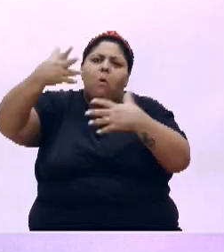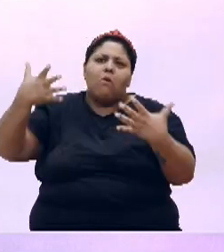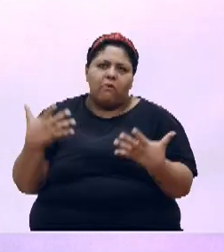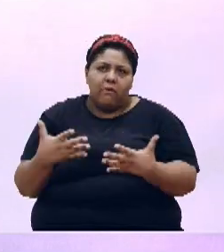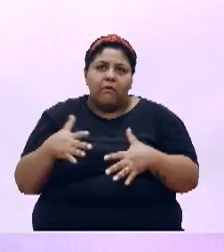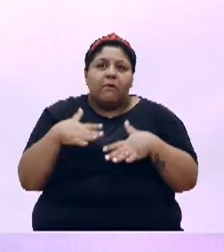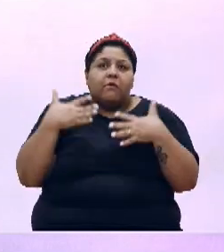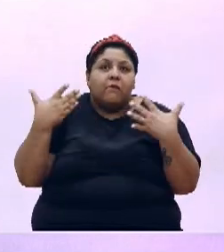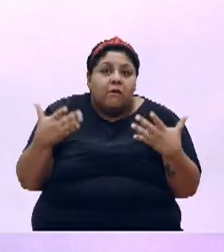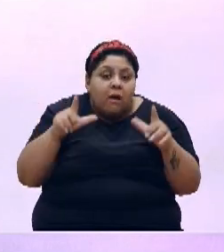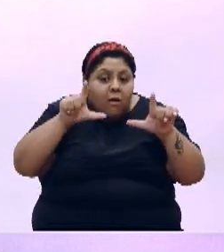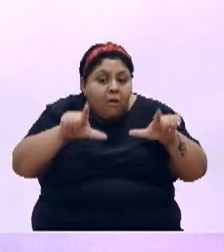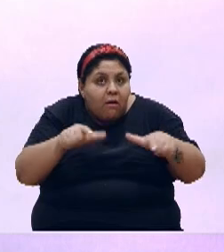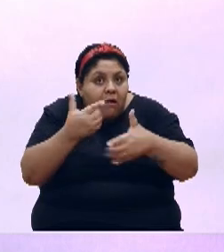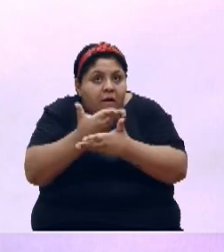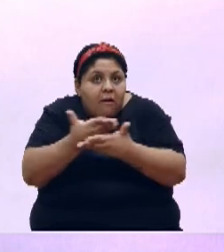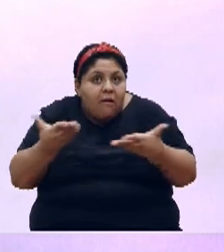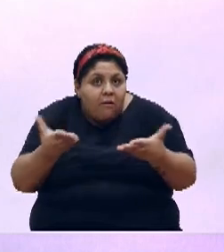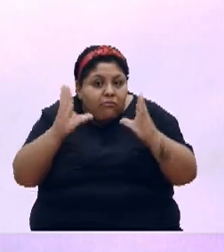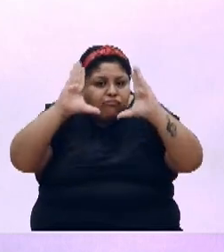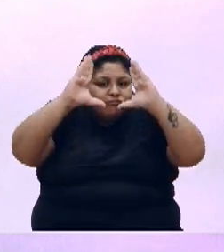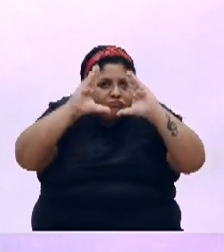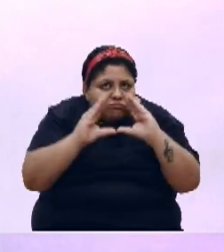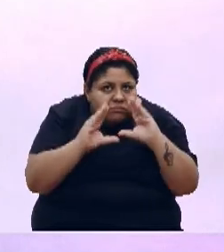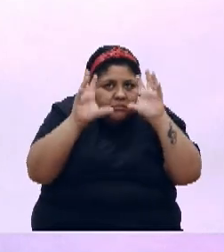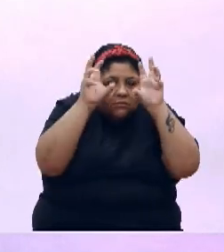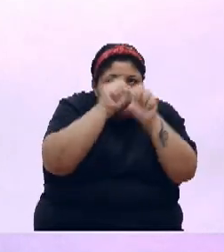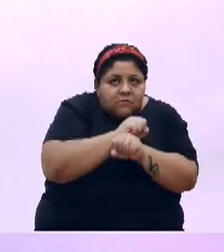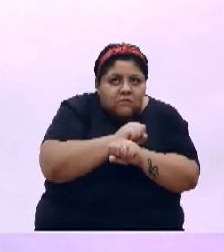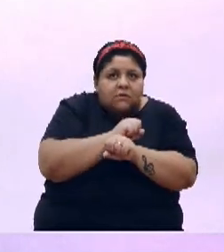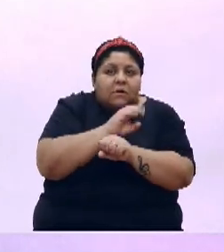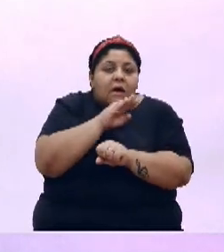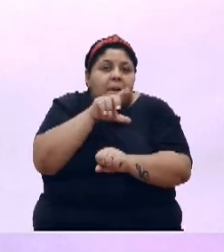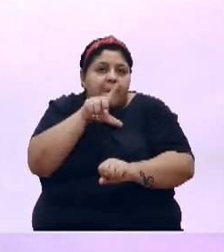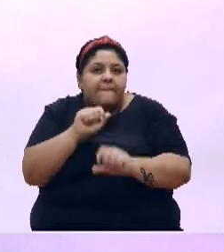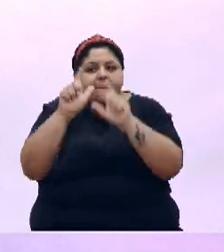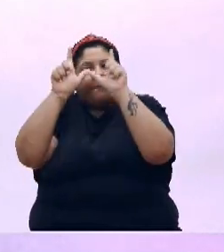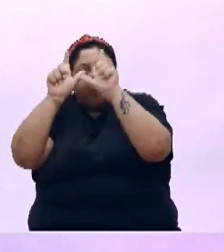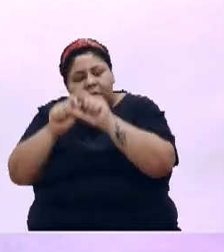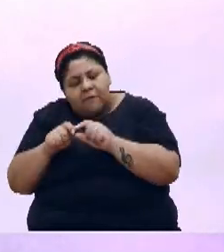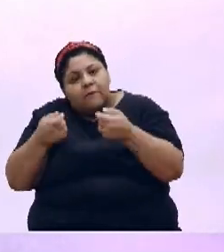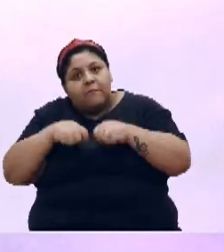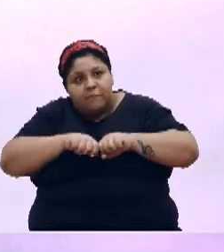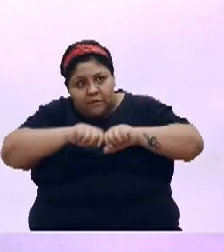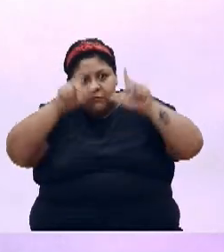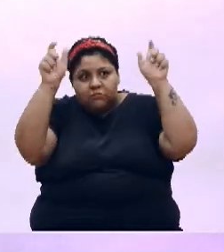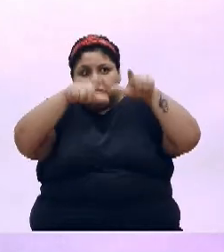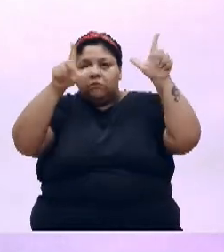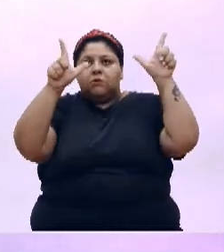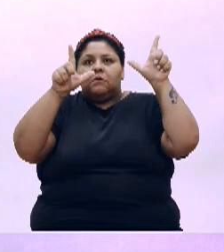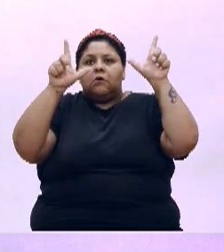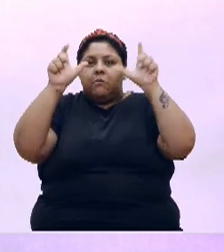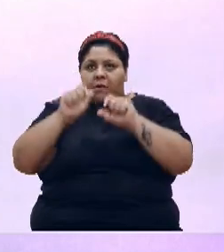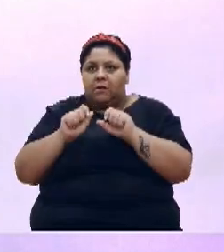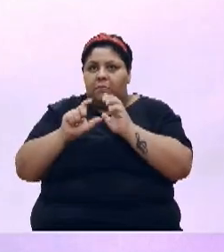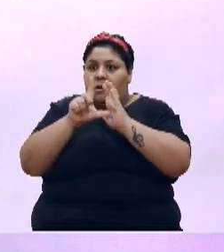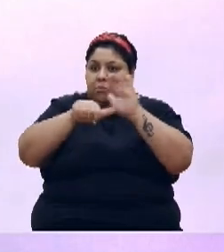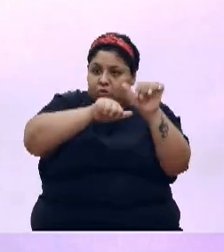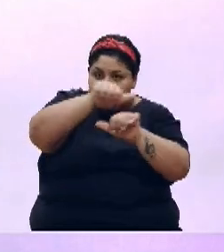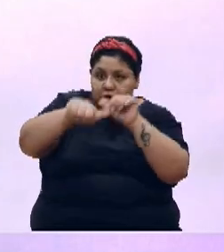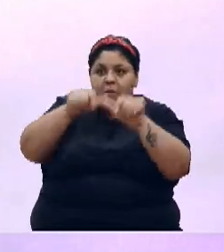o espaço para a escuridão? A Bela Adormecida precisou ser enfeitiçada para dormir, para poder ser um ser humano de verdade,